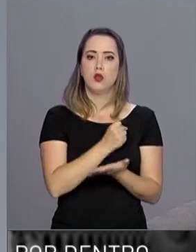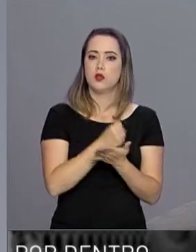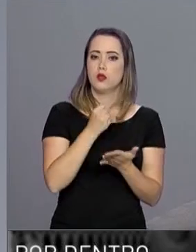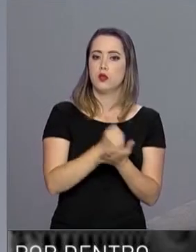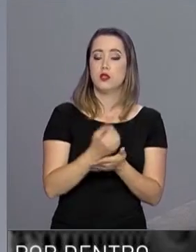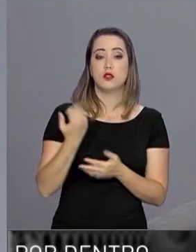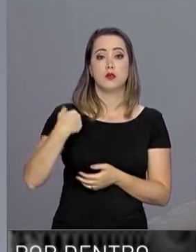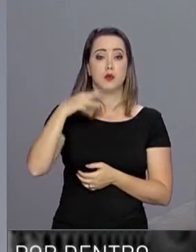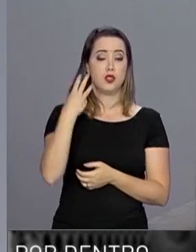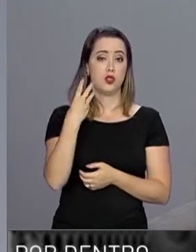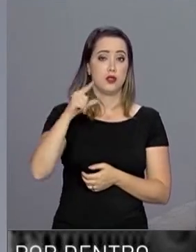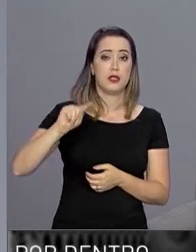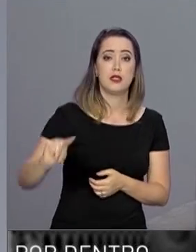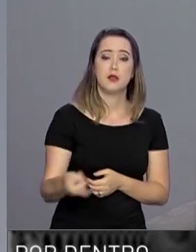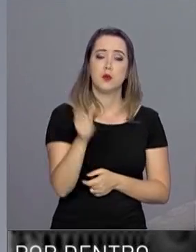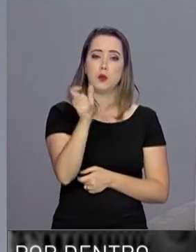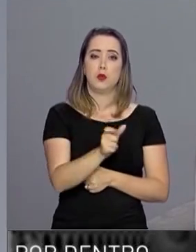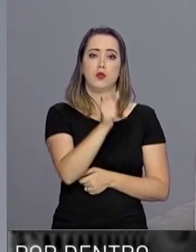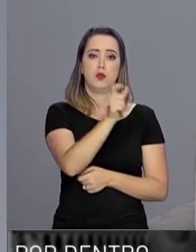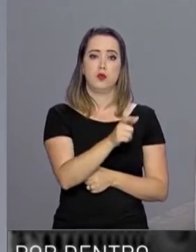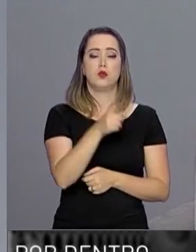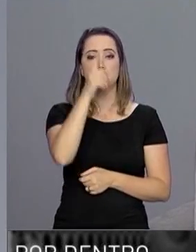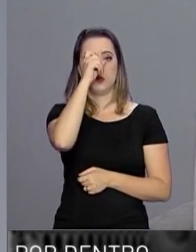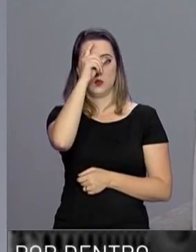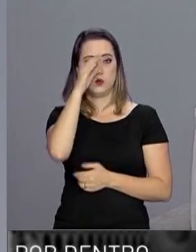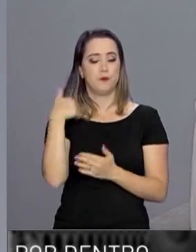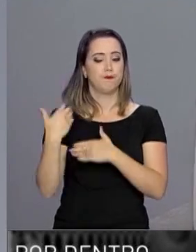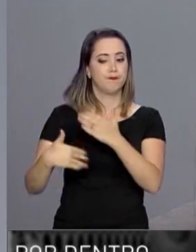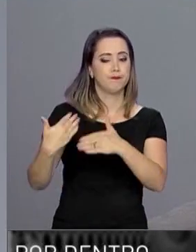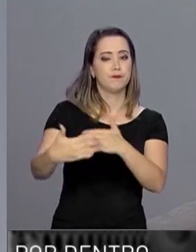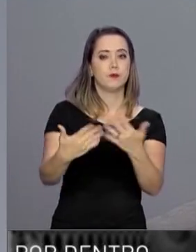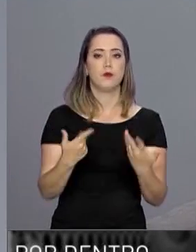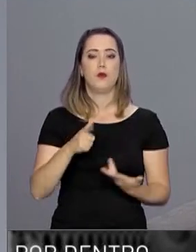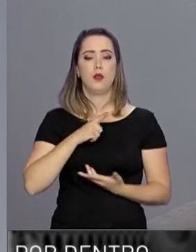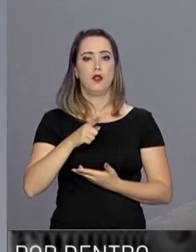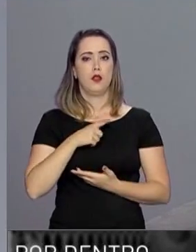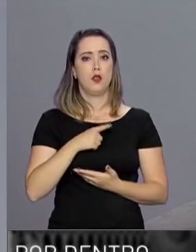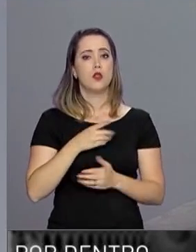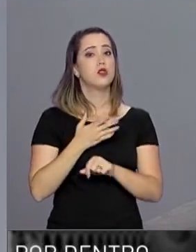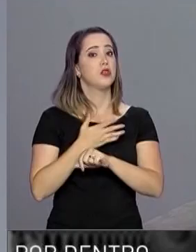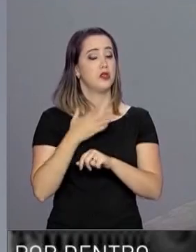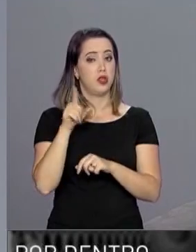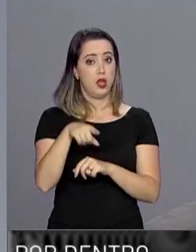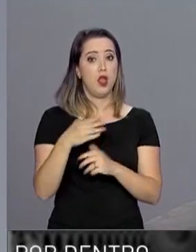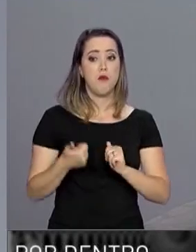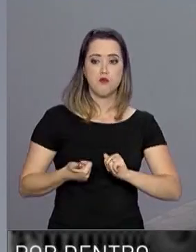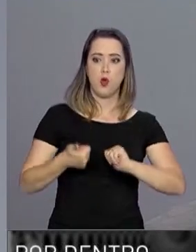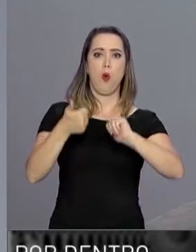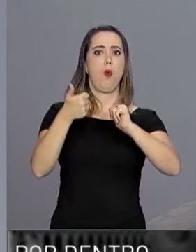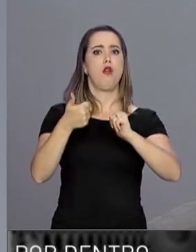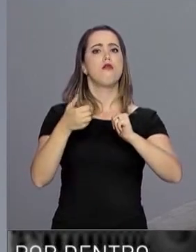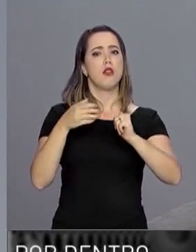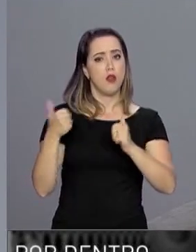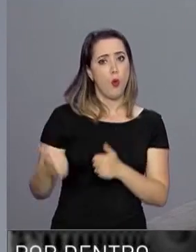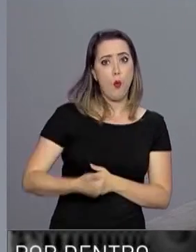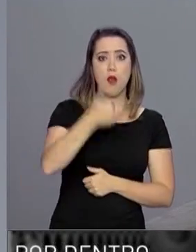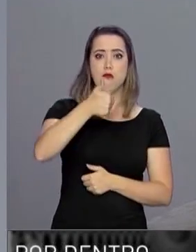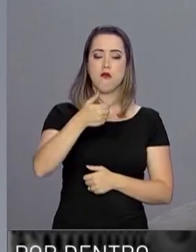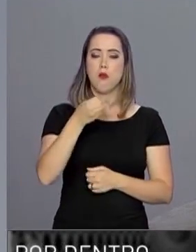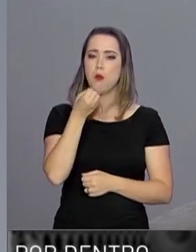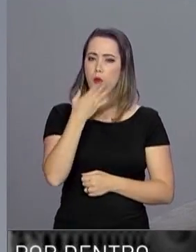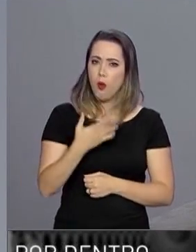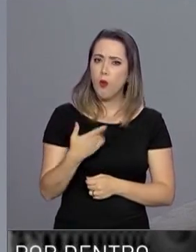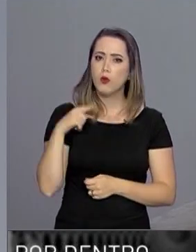mil funcionários para os hospitais nesses últimos anos, temos uma qualidade reconhecida por todos e